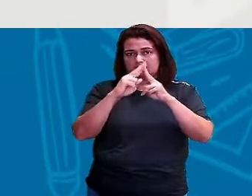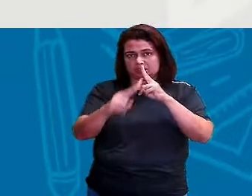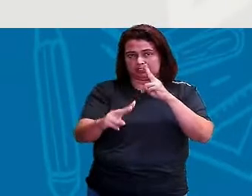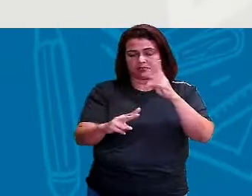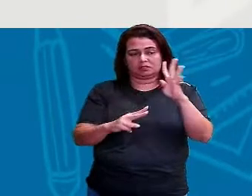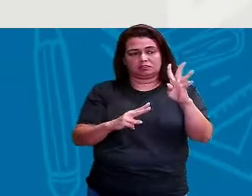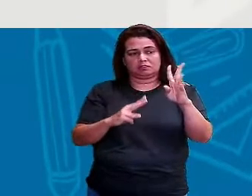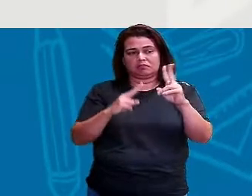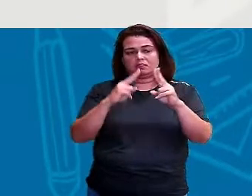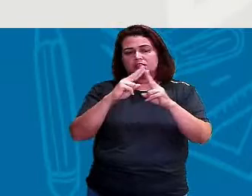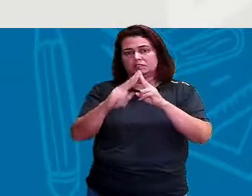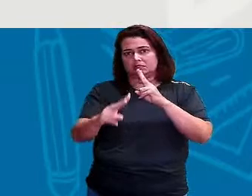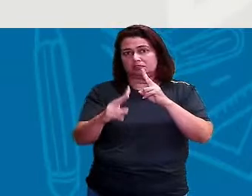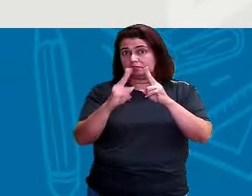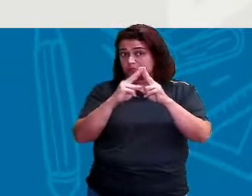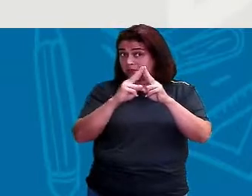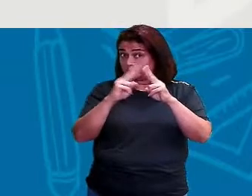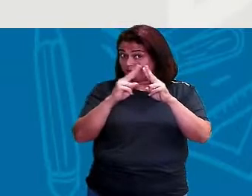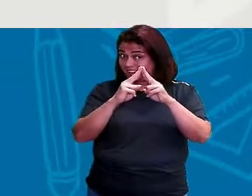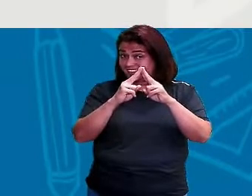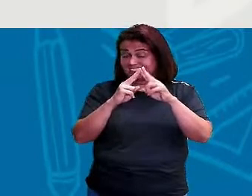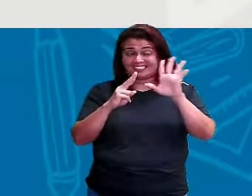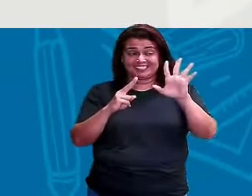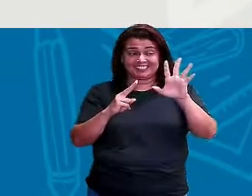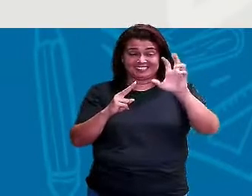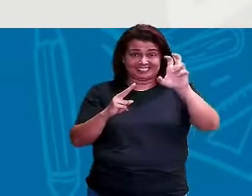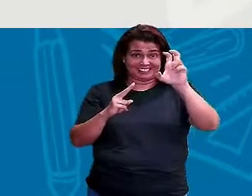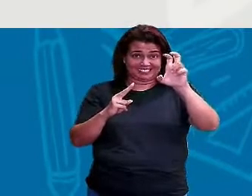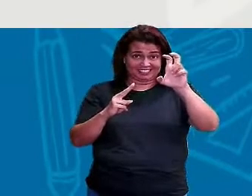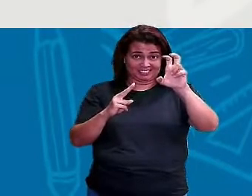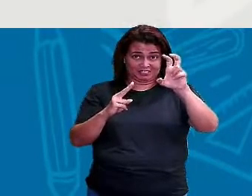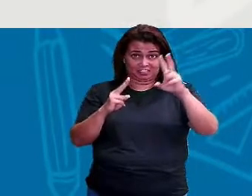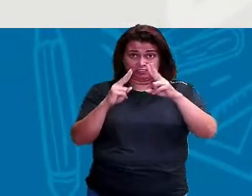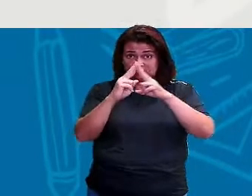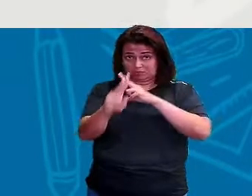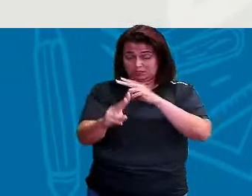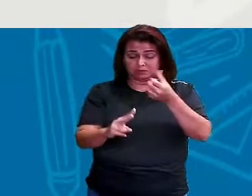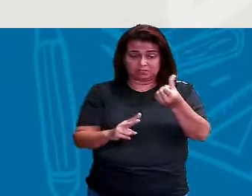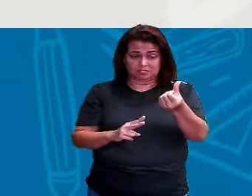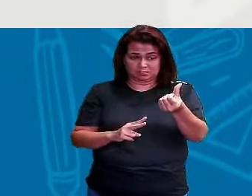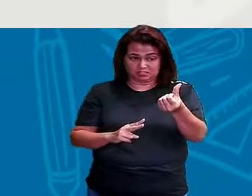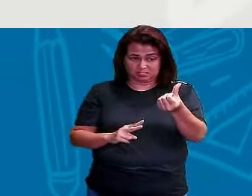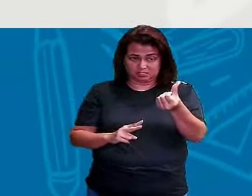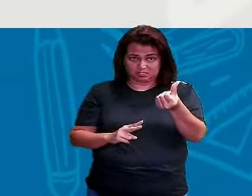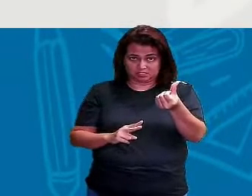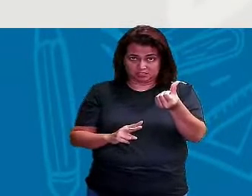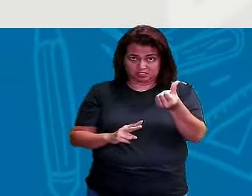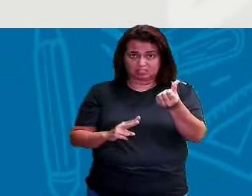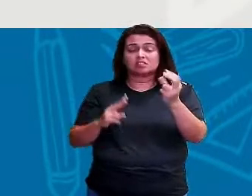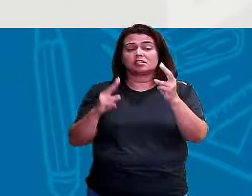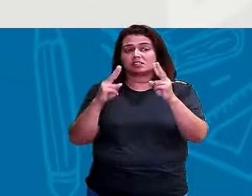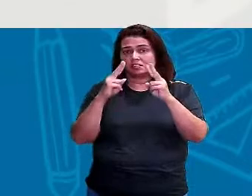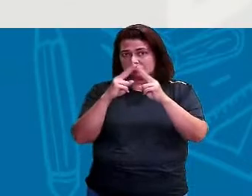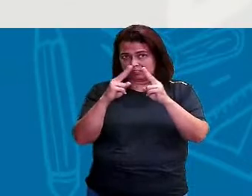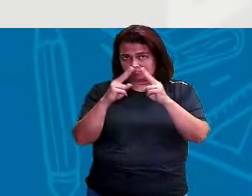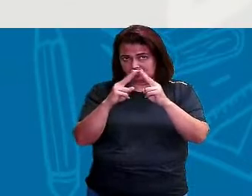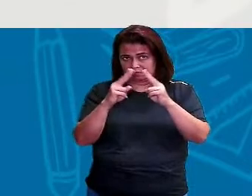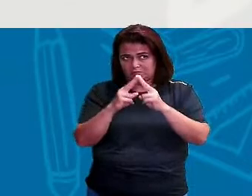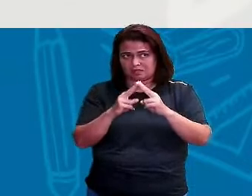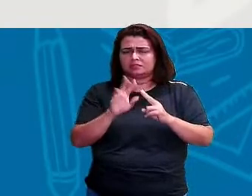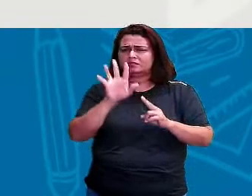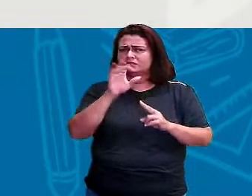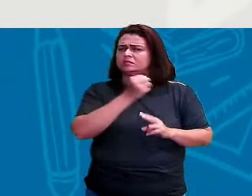par. 5 é ímpar, 6 é par. E os outros números, professora? Vamos só fazer